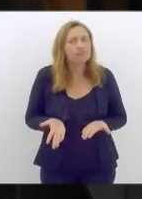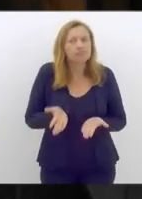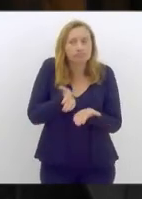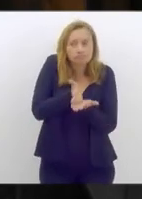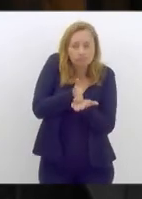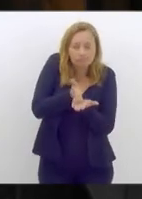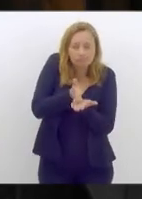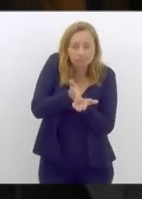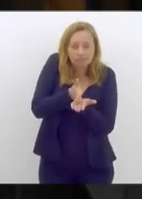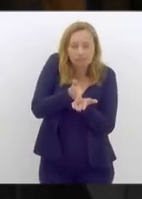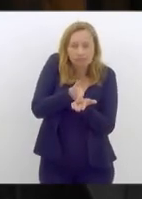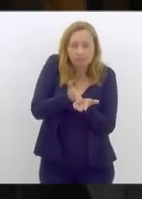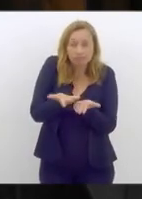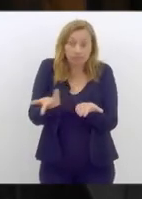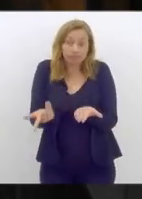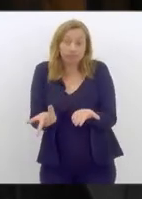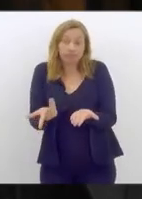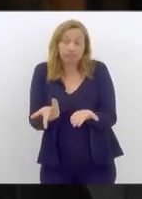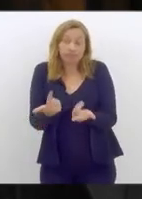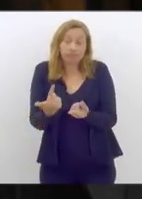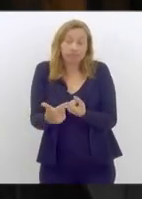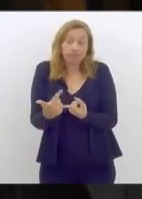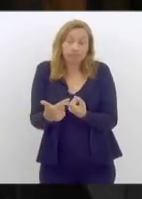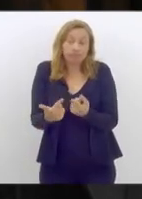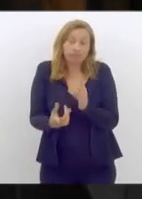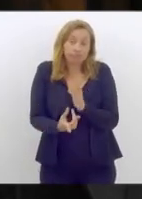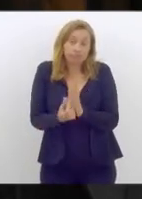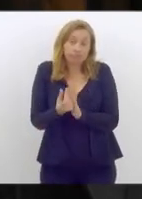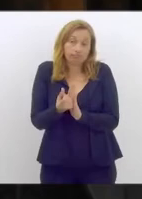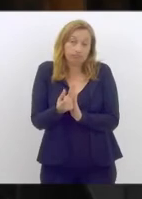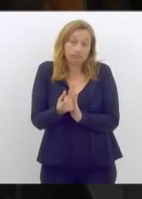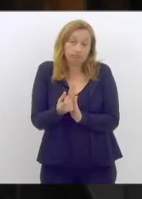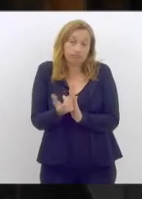muro porque na peça orçamentária